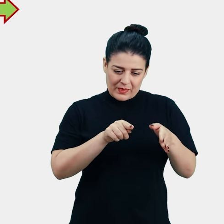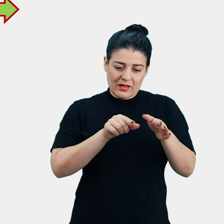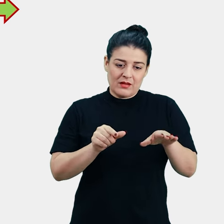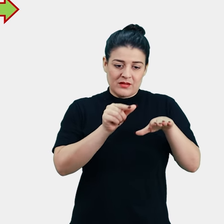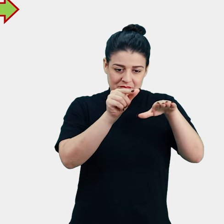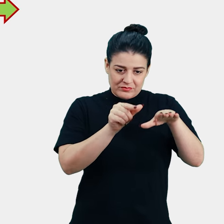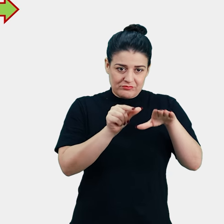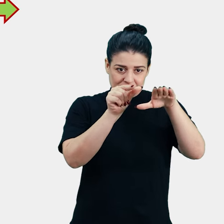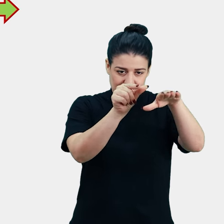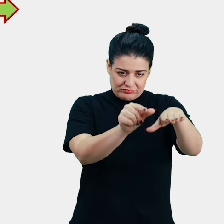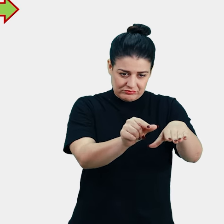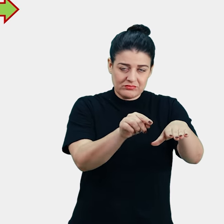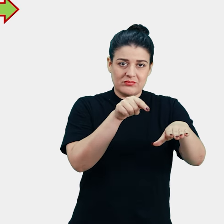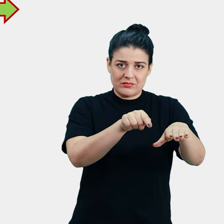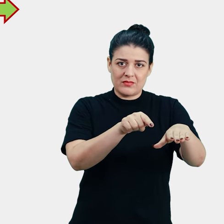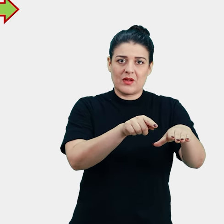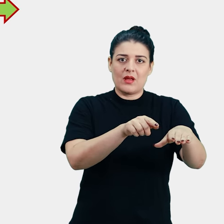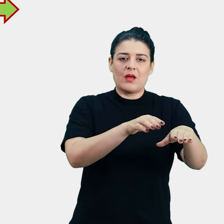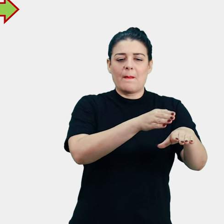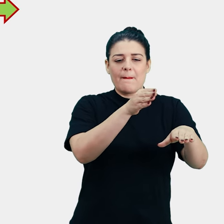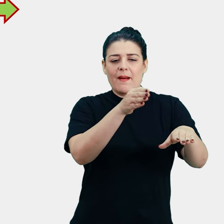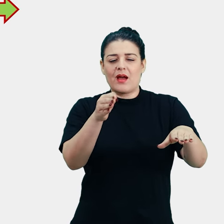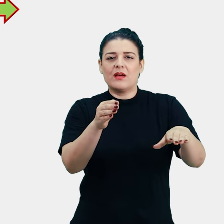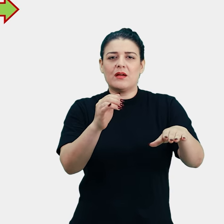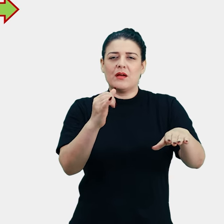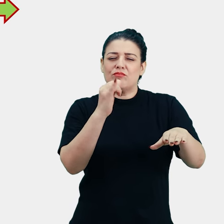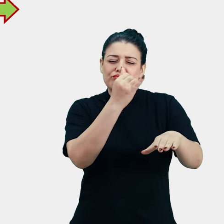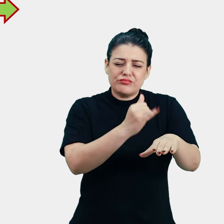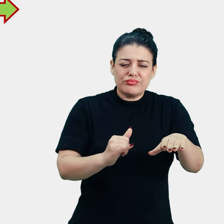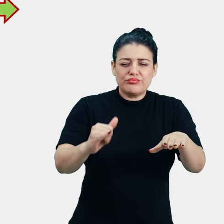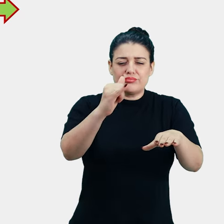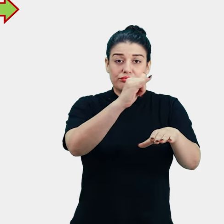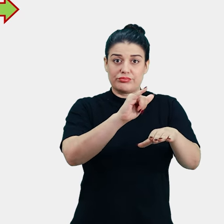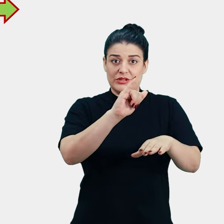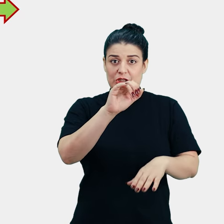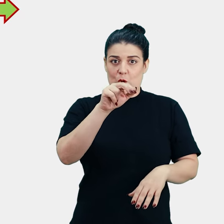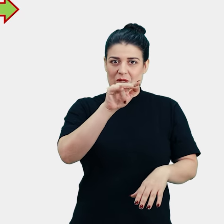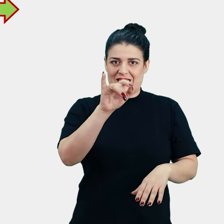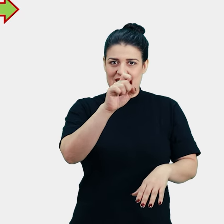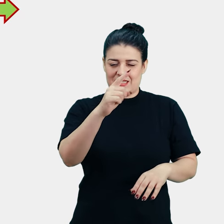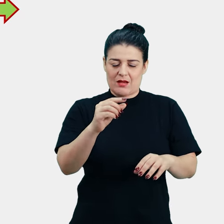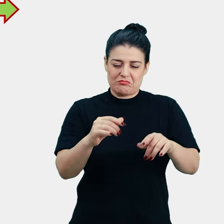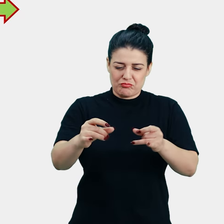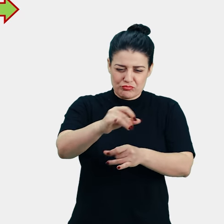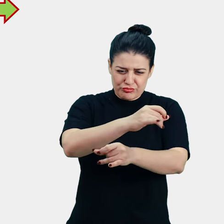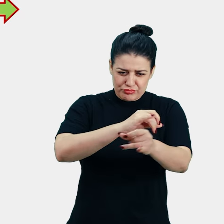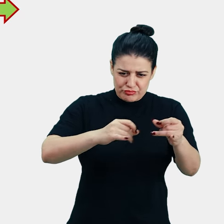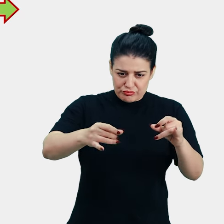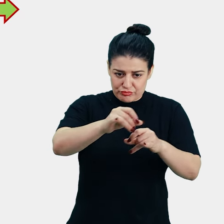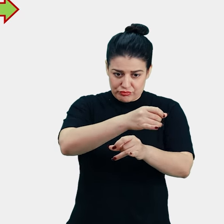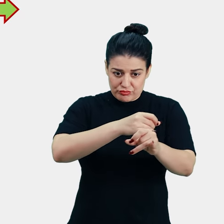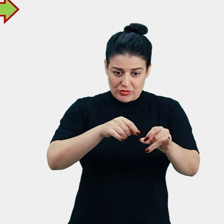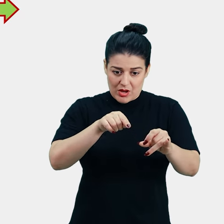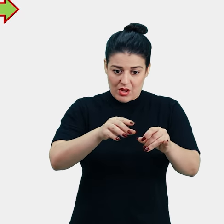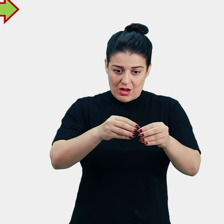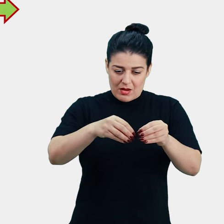percorrer, né? Vai lá passar pela fonte de ionização. Então, quando passa pela fonte de ionização, essas